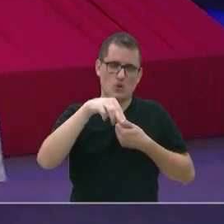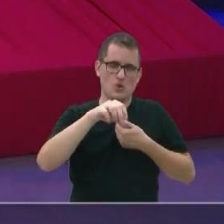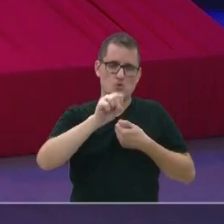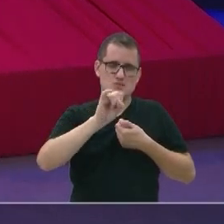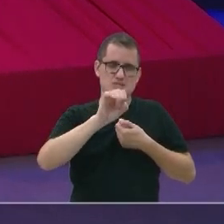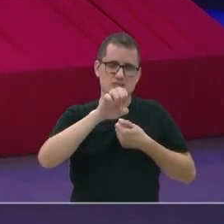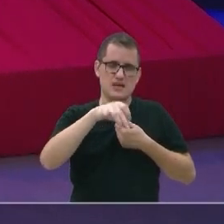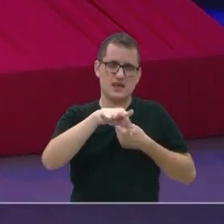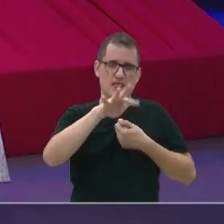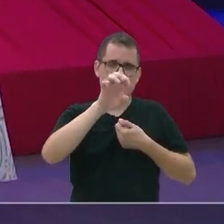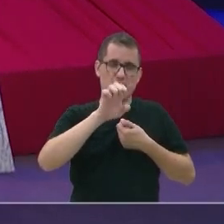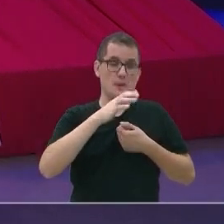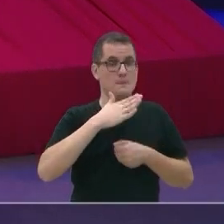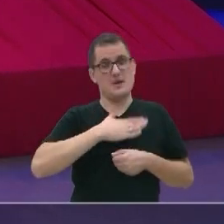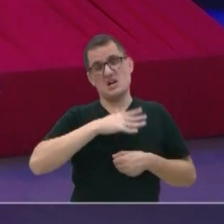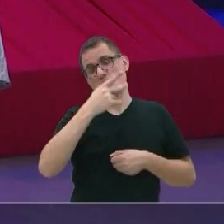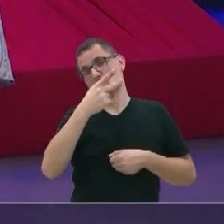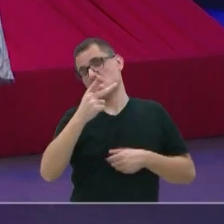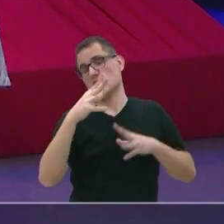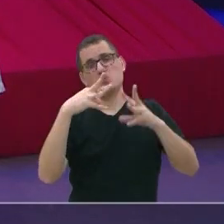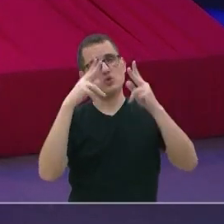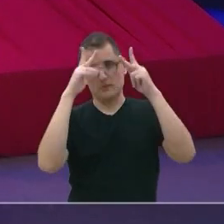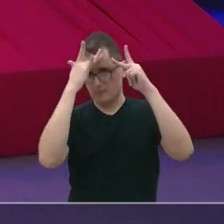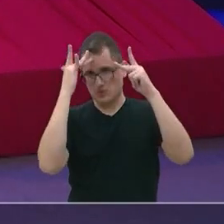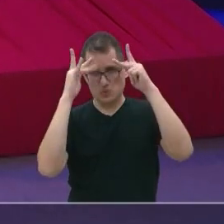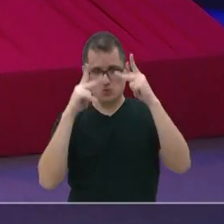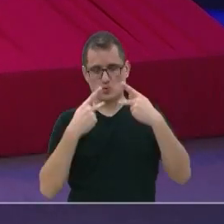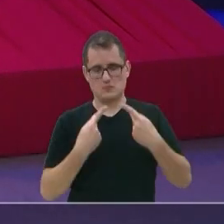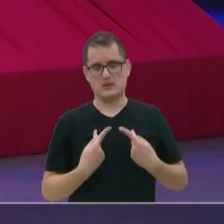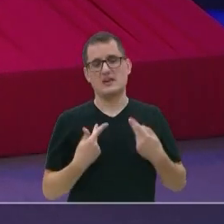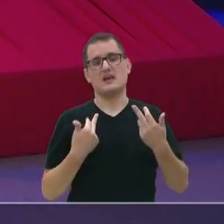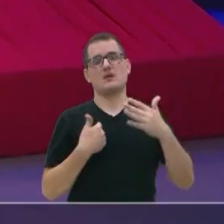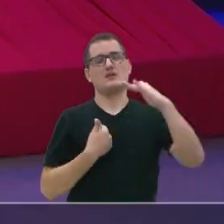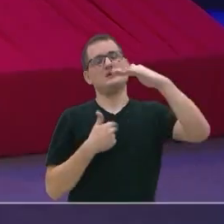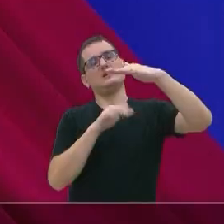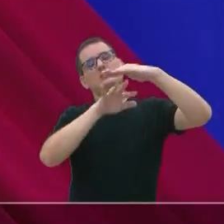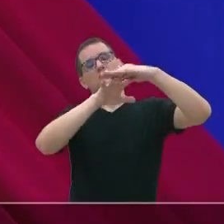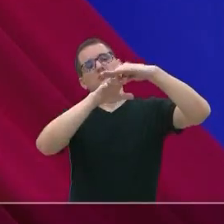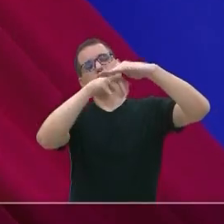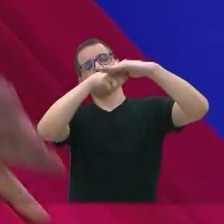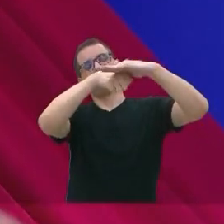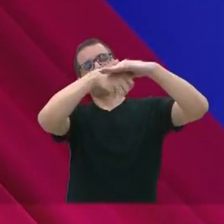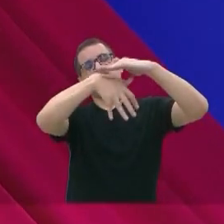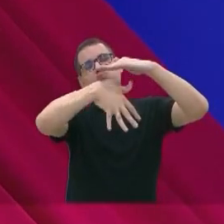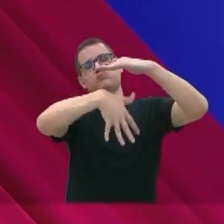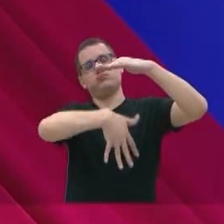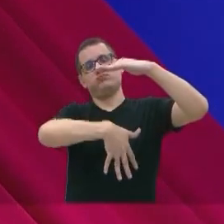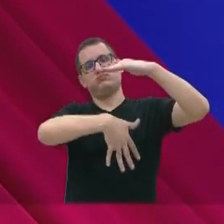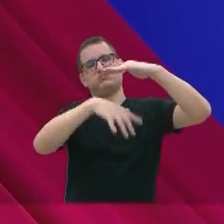ser humano. E tudo isso aqui dentro guardado, vai causar o quê?